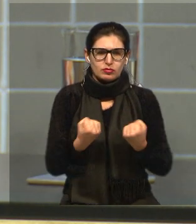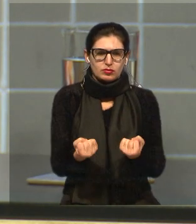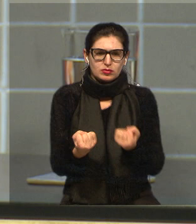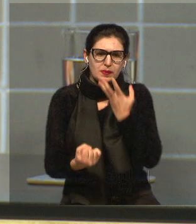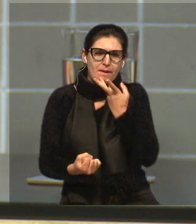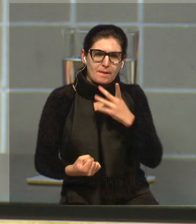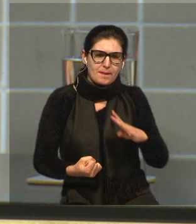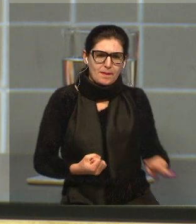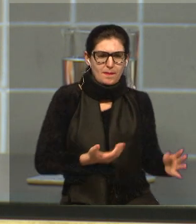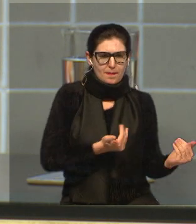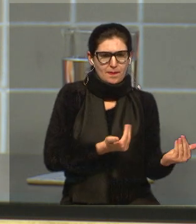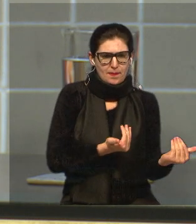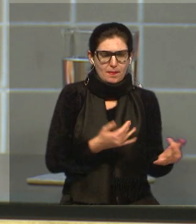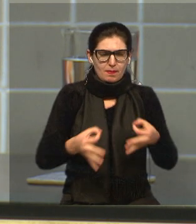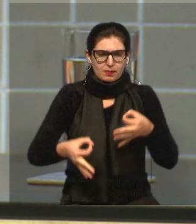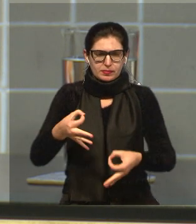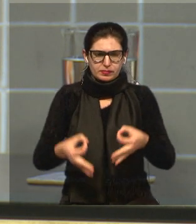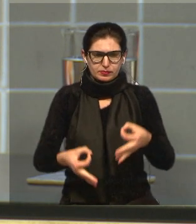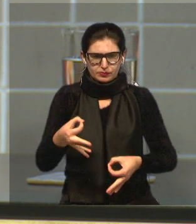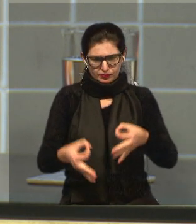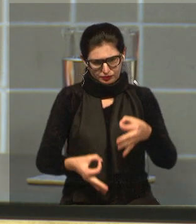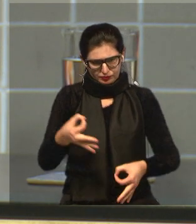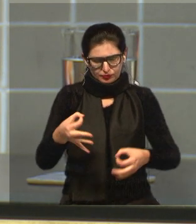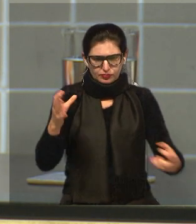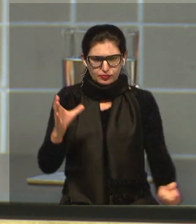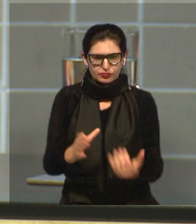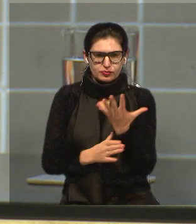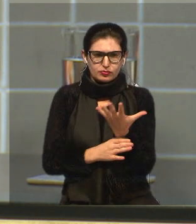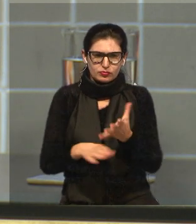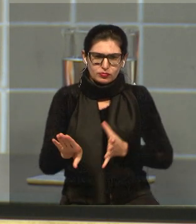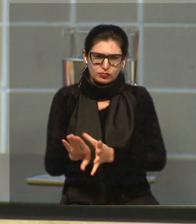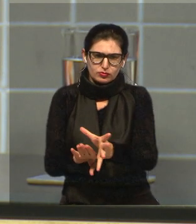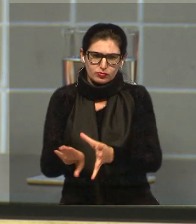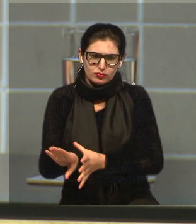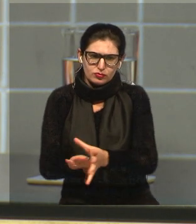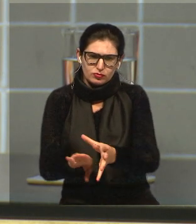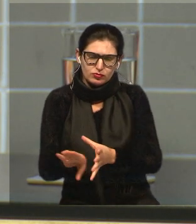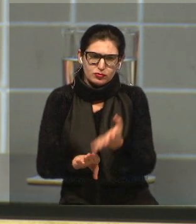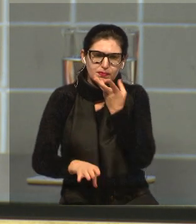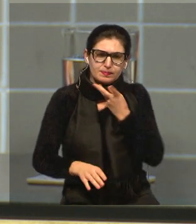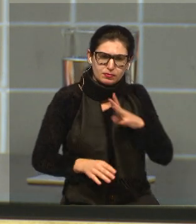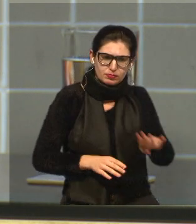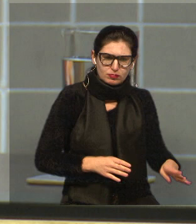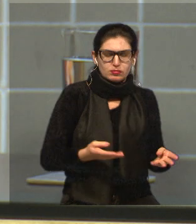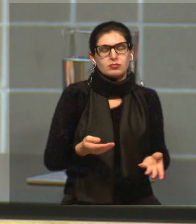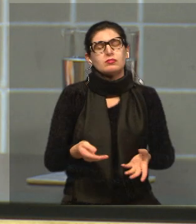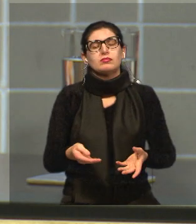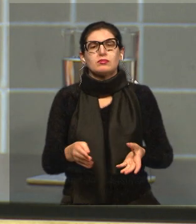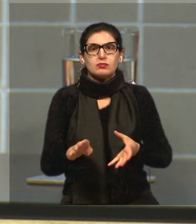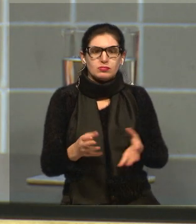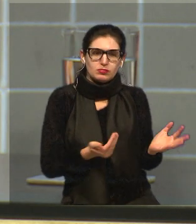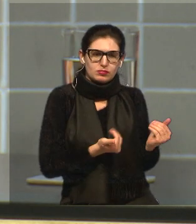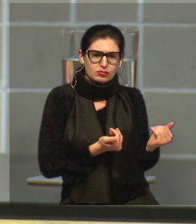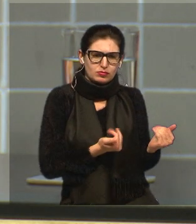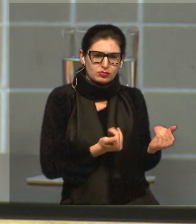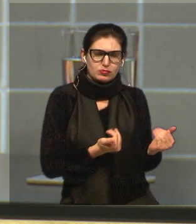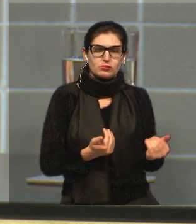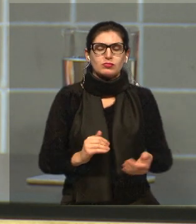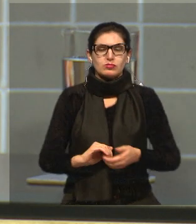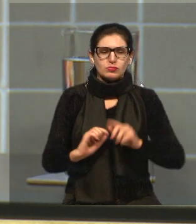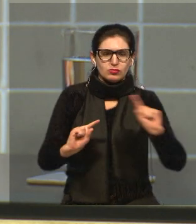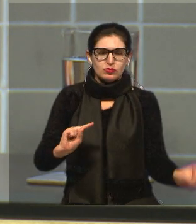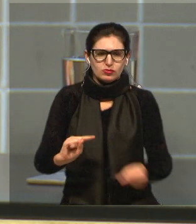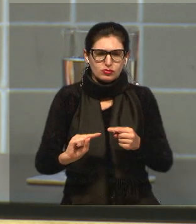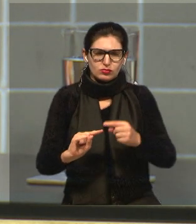nosso ordenamento jurídico, criando assim o Conselho Tutelar, que é um órgão autônomo que tem por